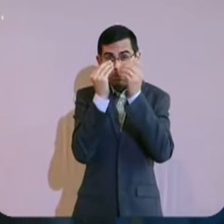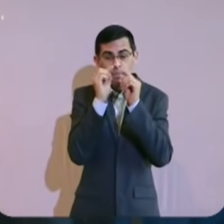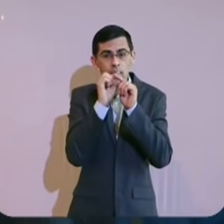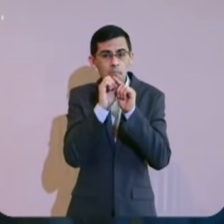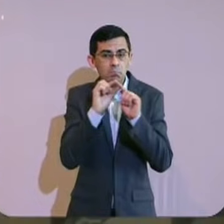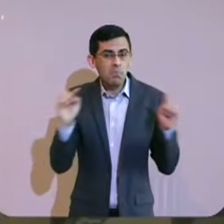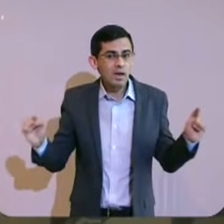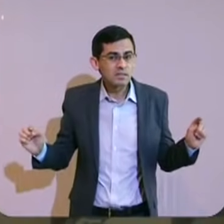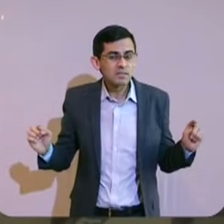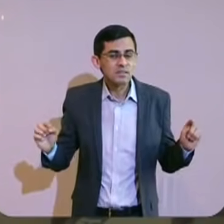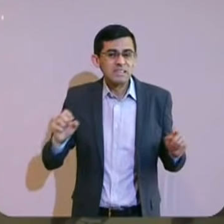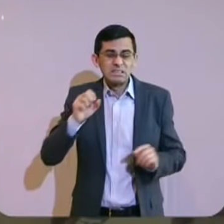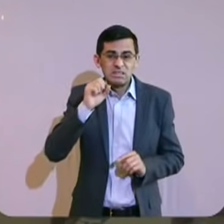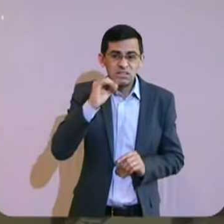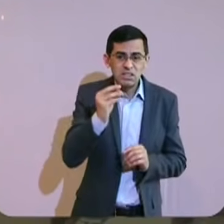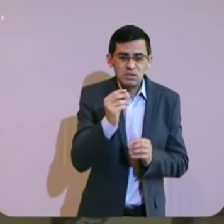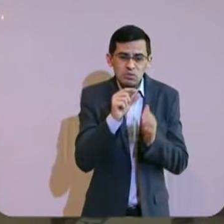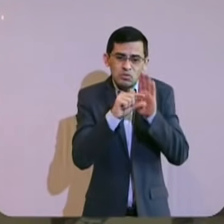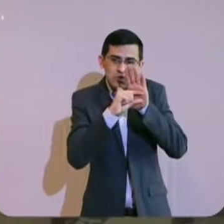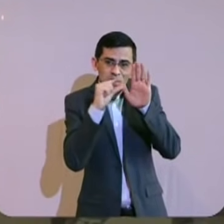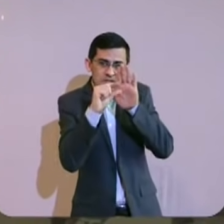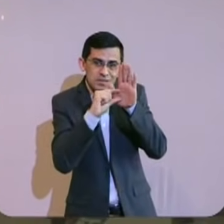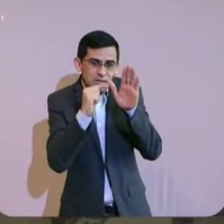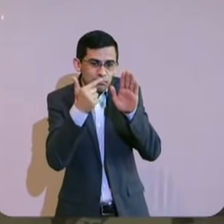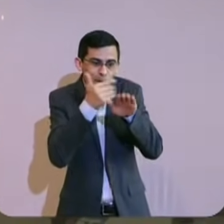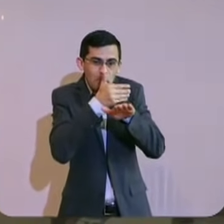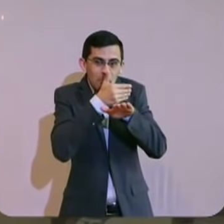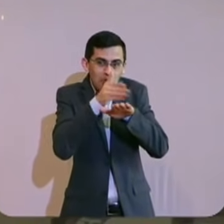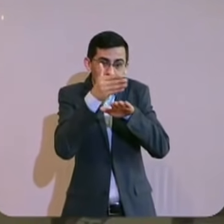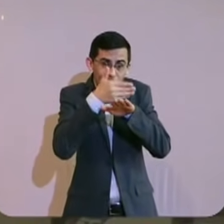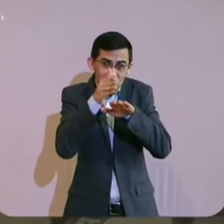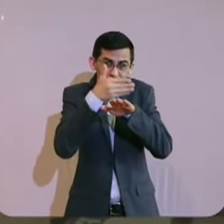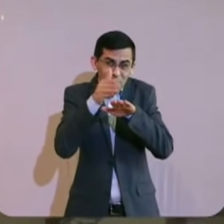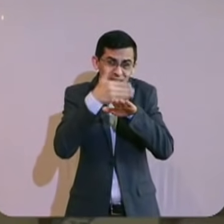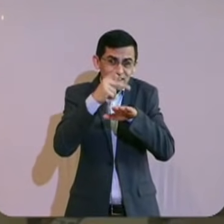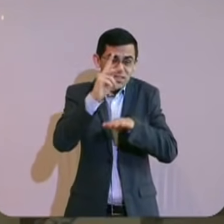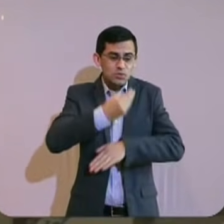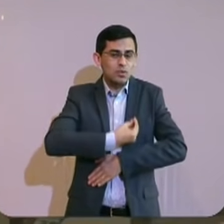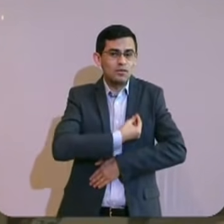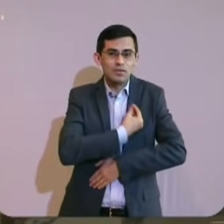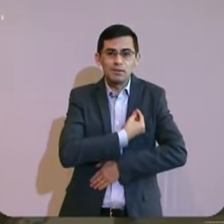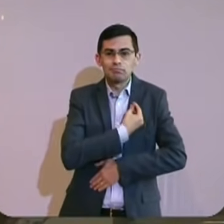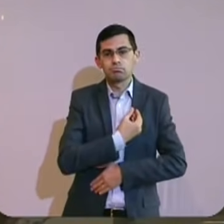mas enquanto esses versículos da Bíblia não se tornarem parte integrante de quem você é,